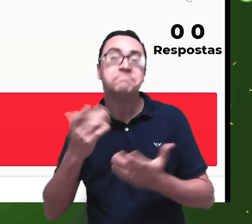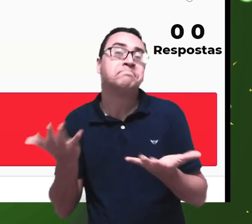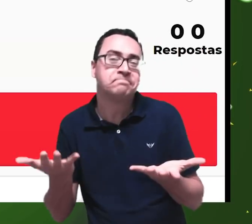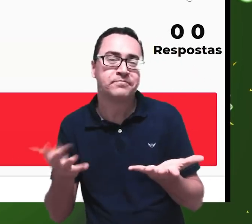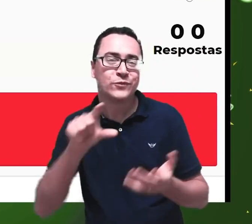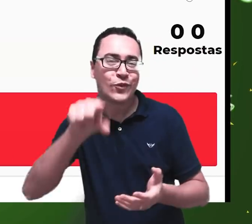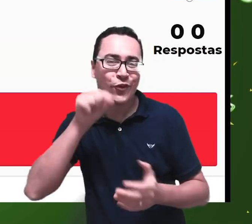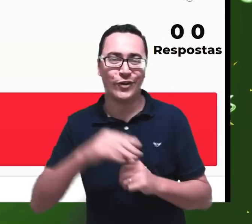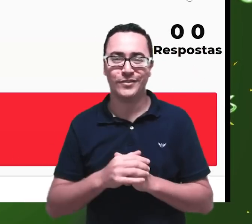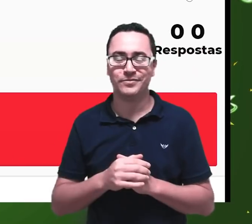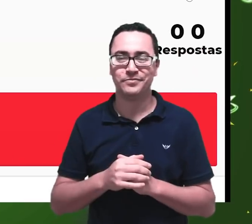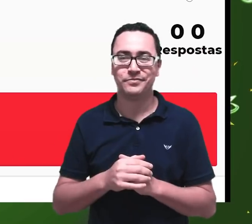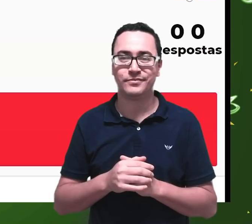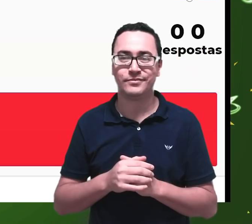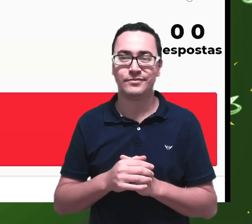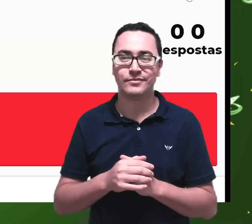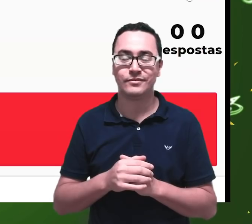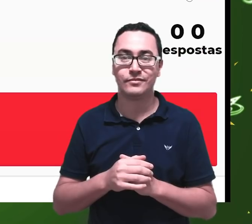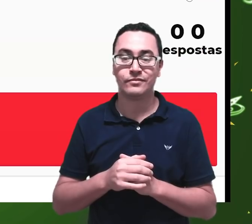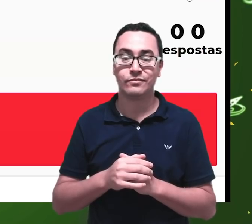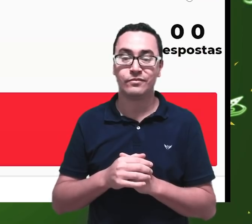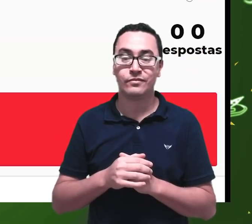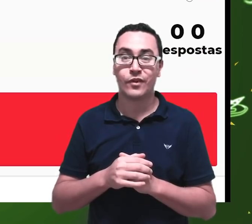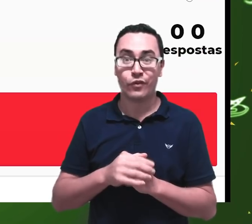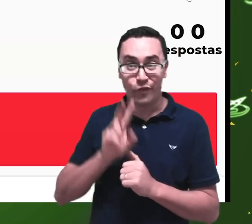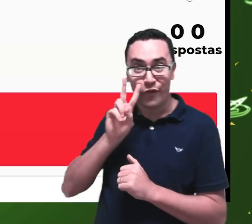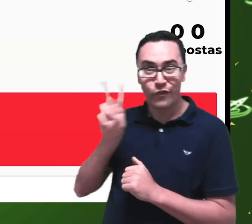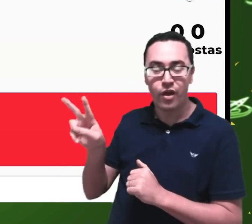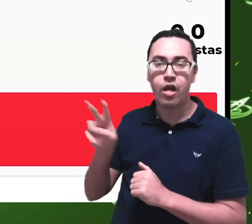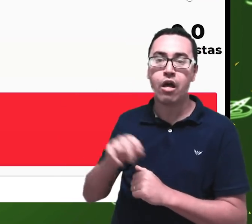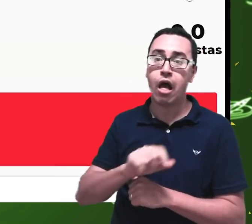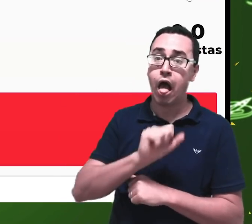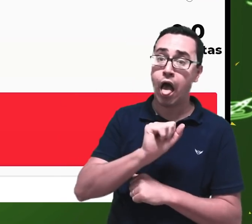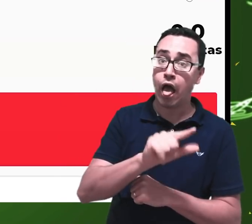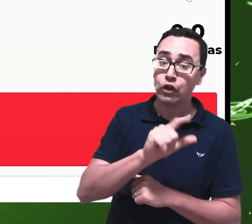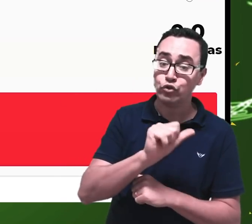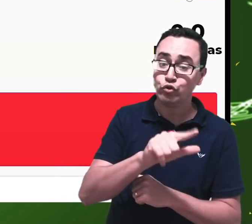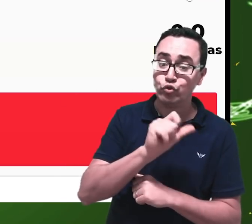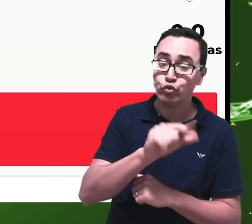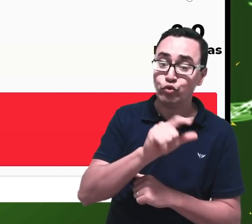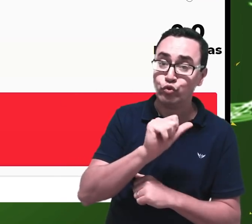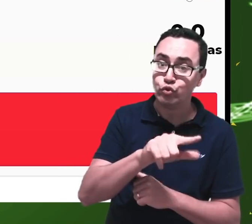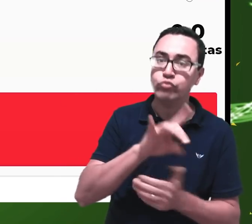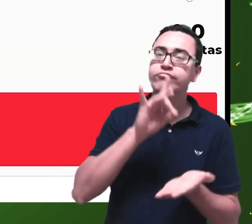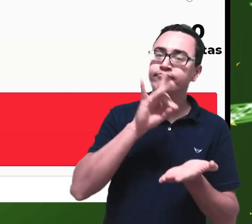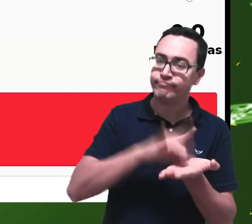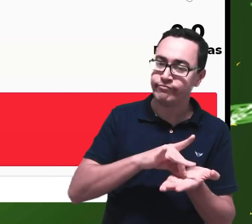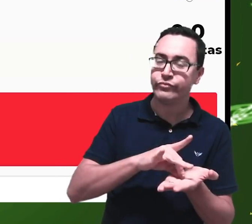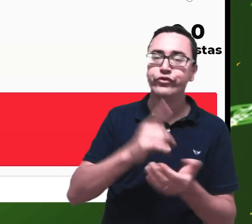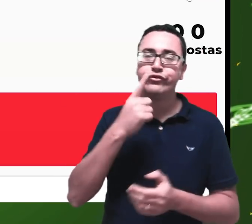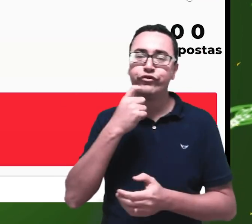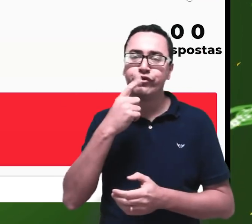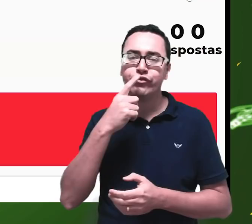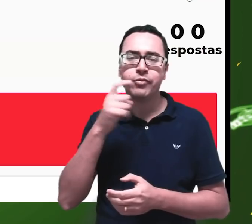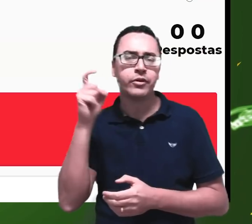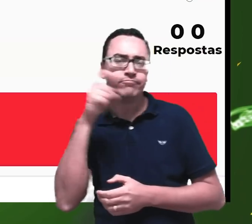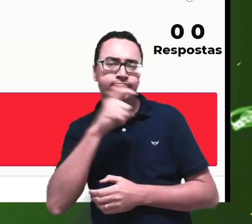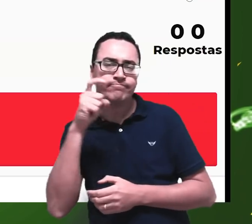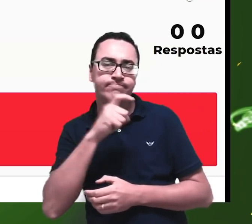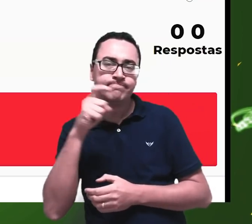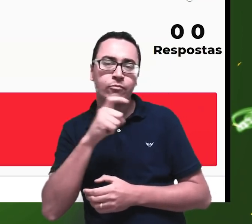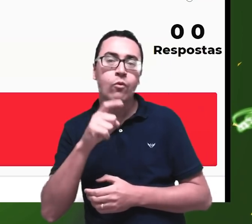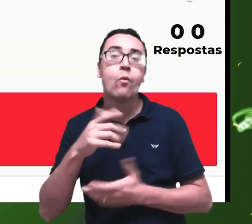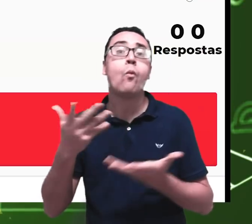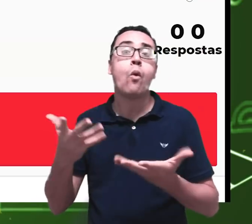Se você já escolheu a sua resposta, azul ou vermelho aí, anote a palavra Lua no seu